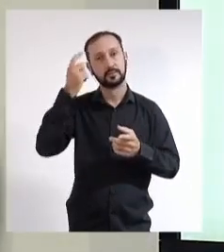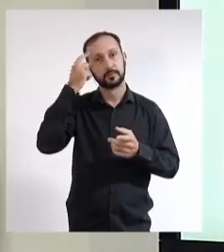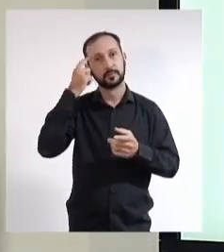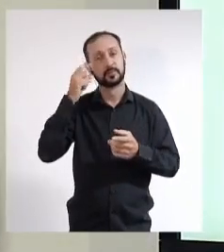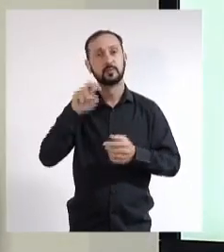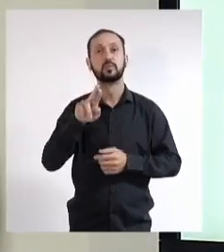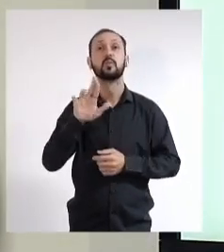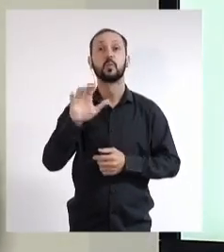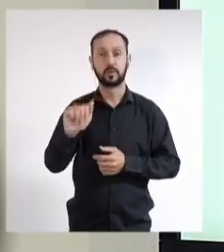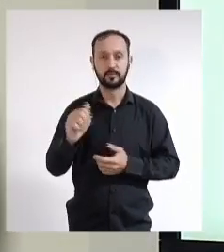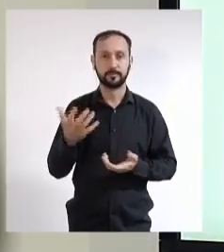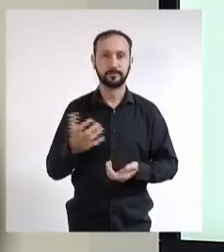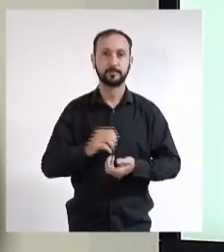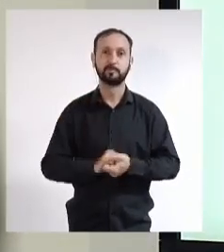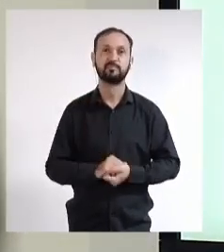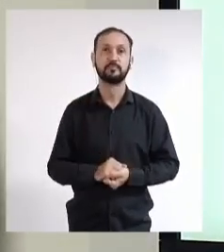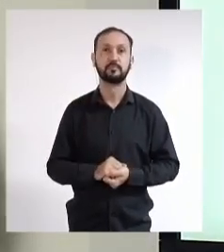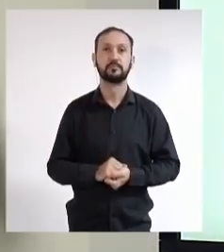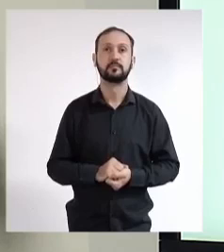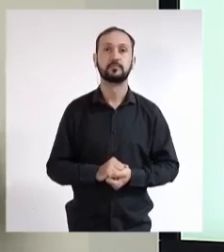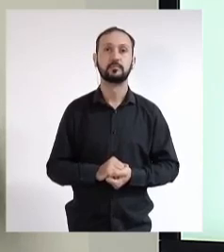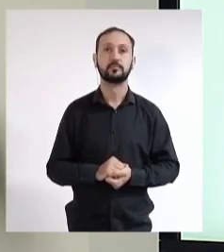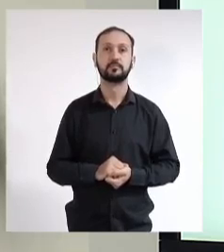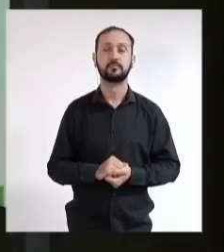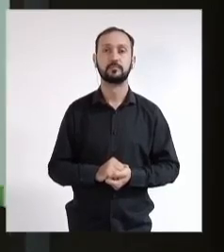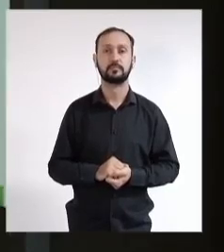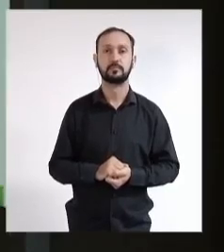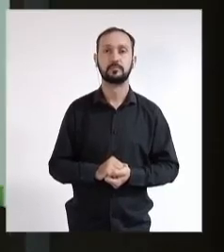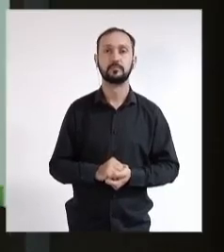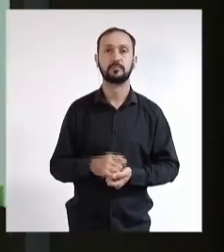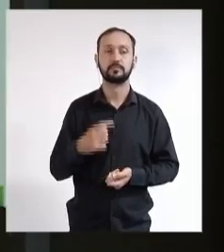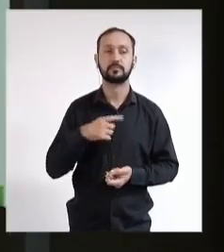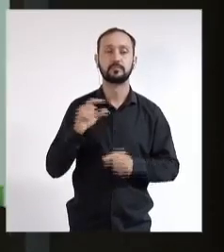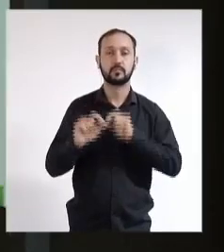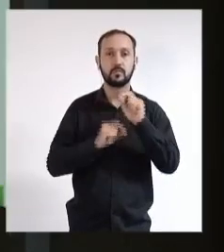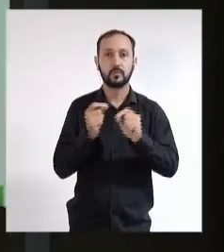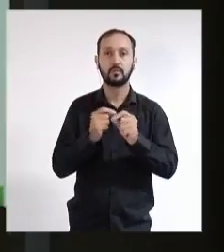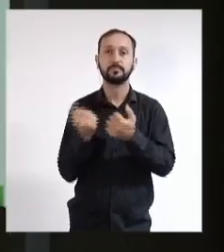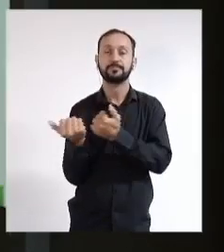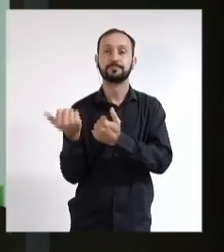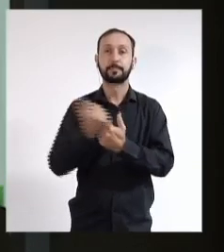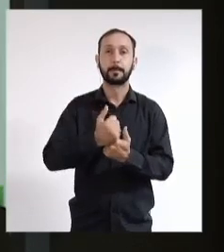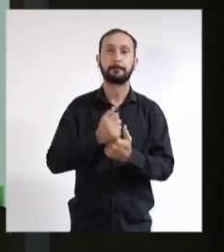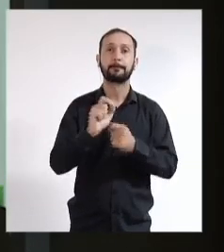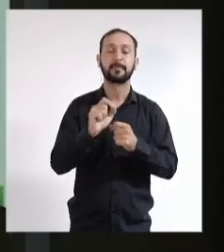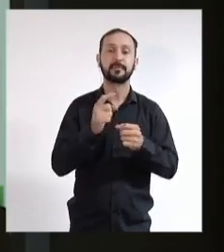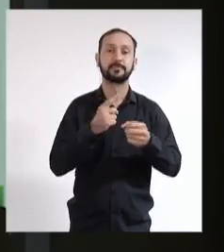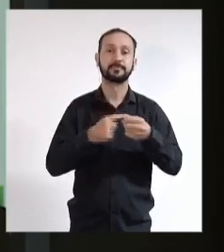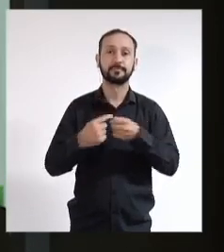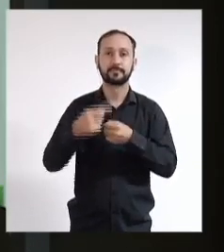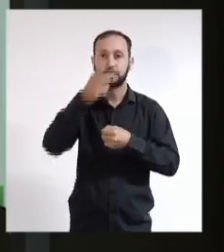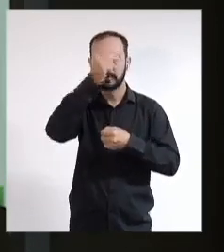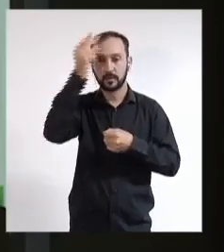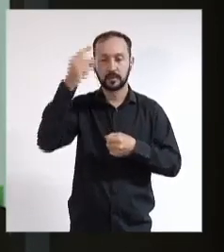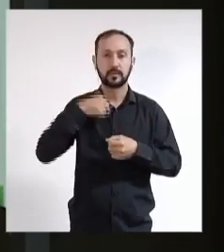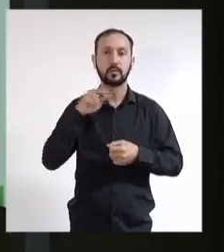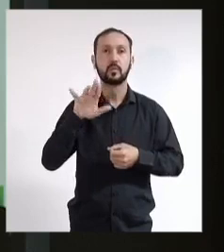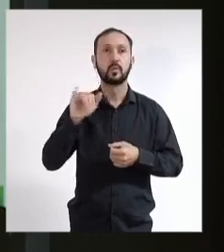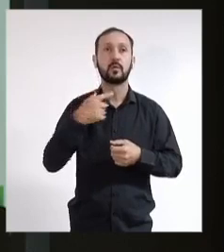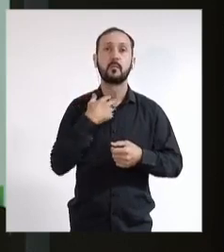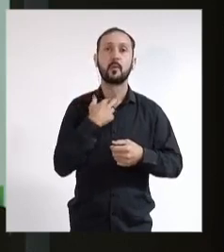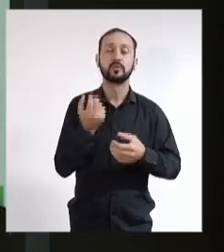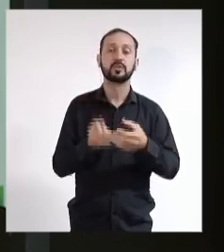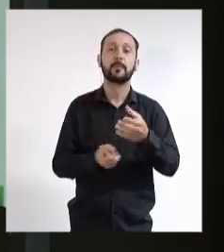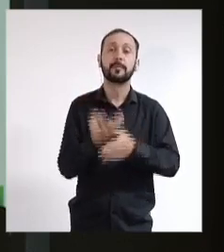unidade de conservação ele nasceu como uma forma de compensar os municípios que tinha unidade de conservação não podiam